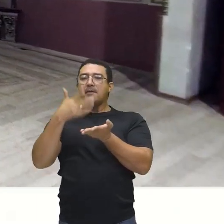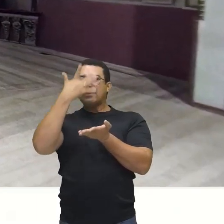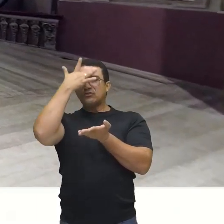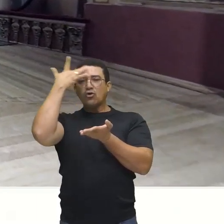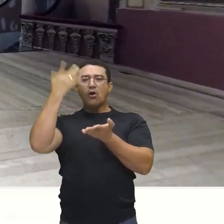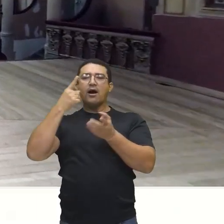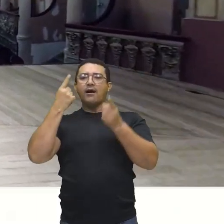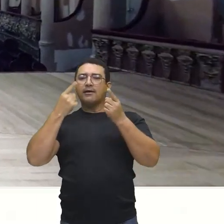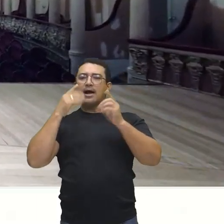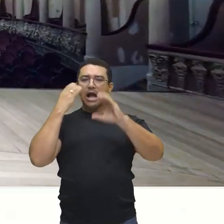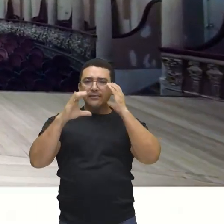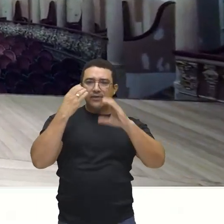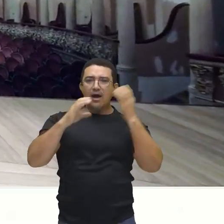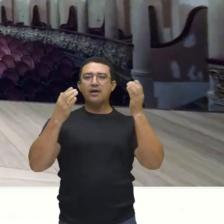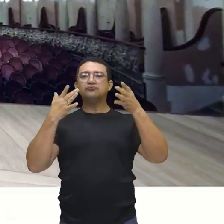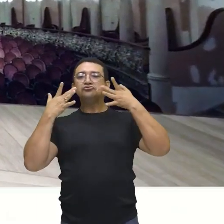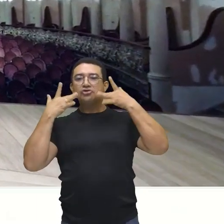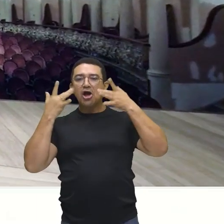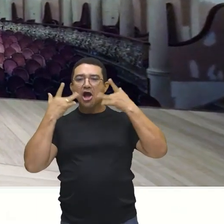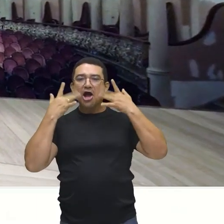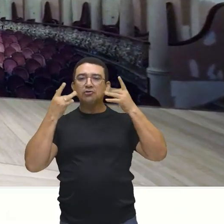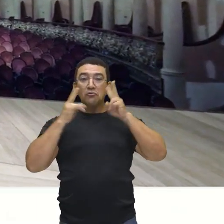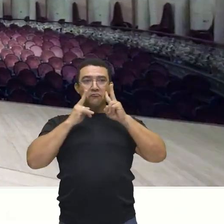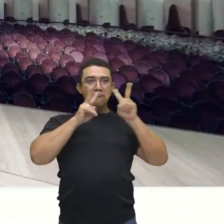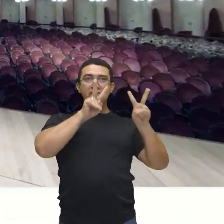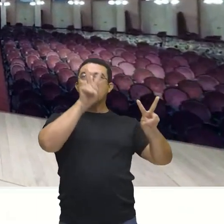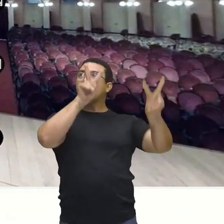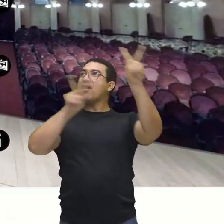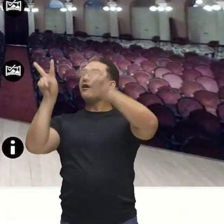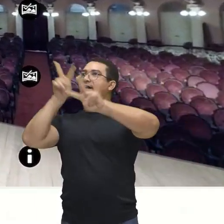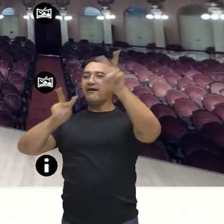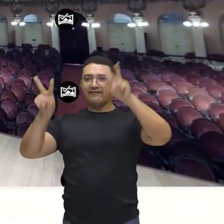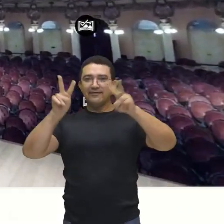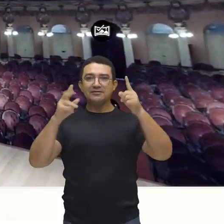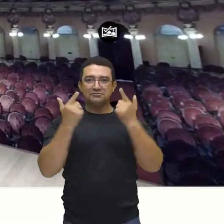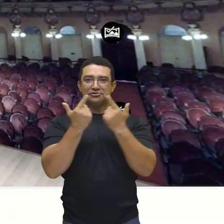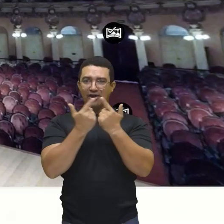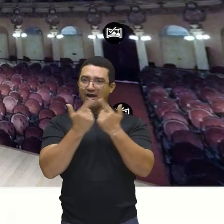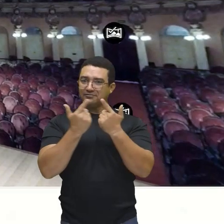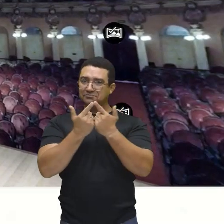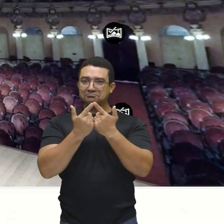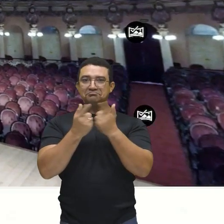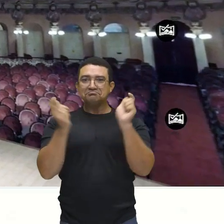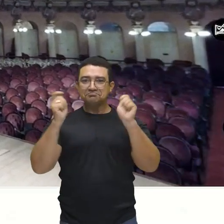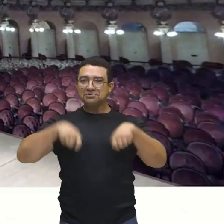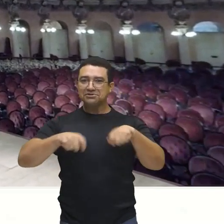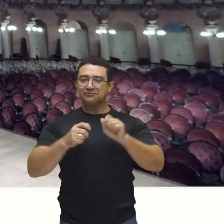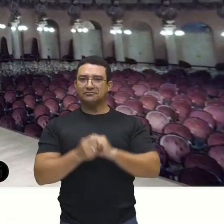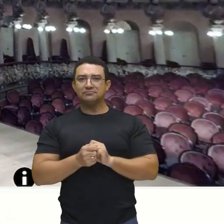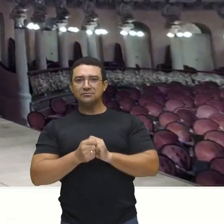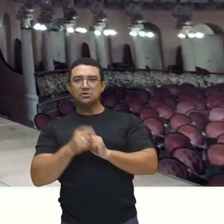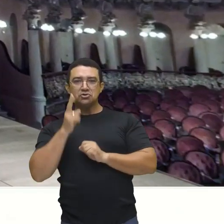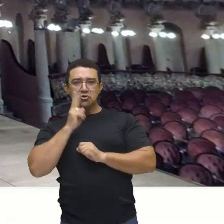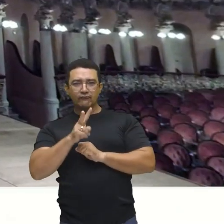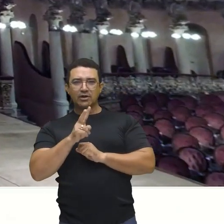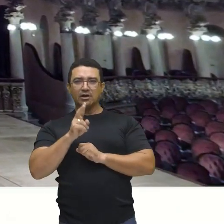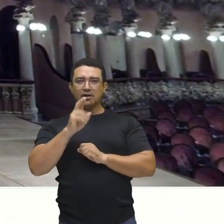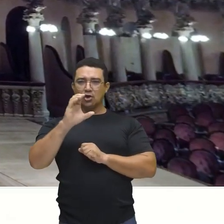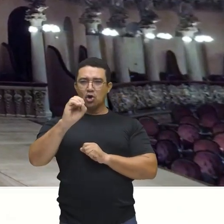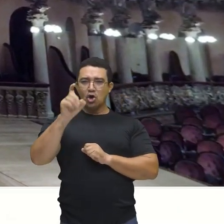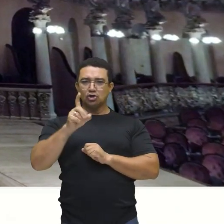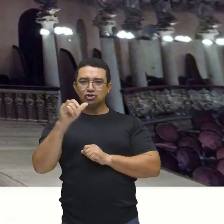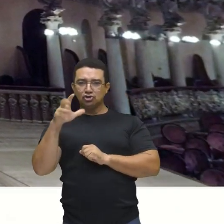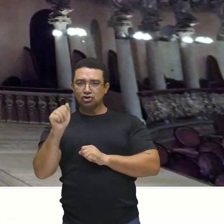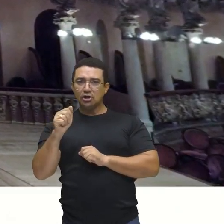visão? Estão gostando da nossa viagem, da nossa visita ao teatro? Então, aqui temos a coxia, onde eles